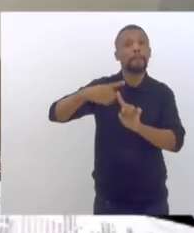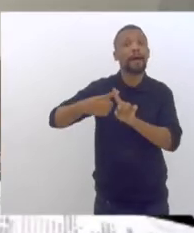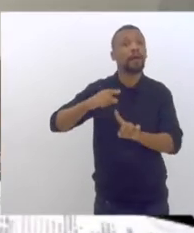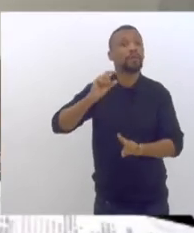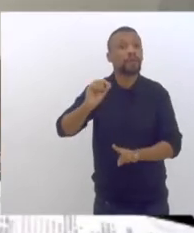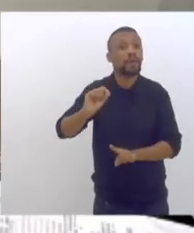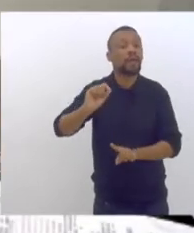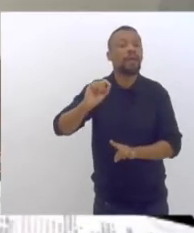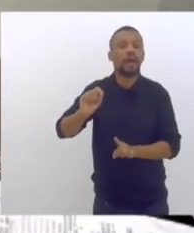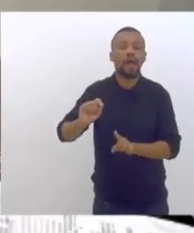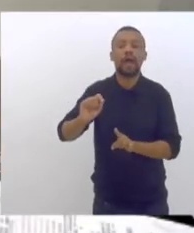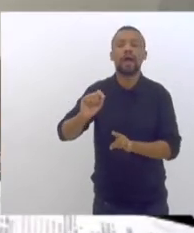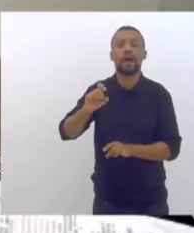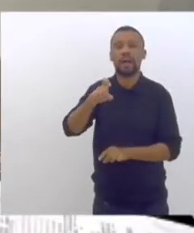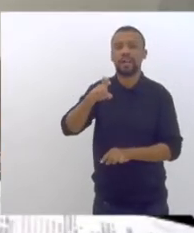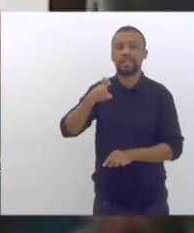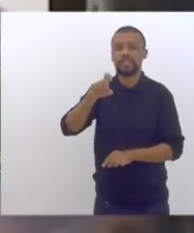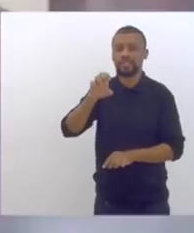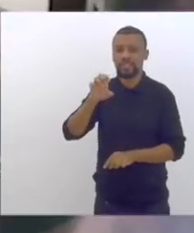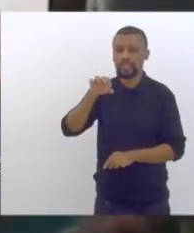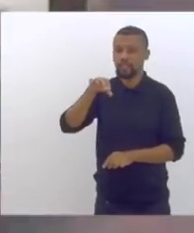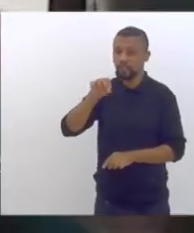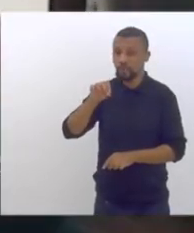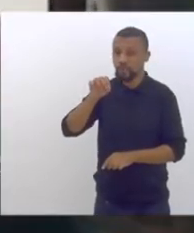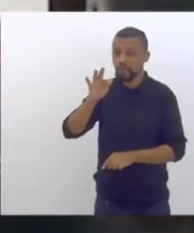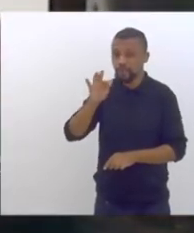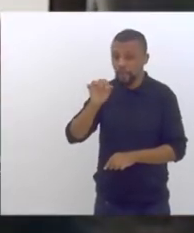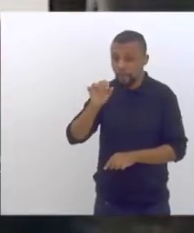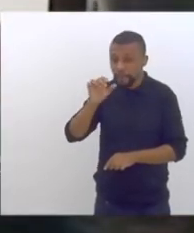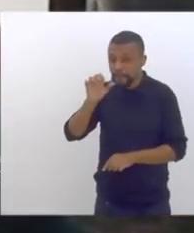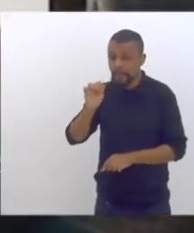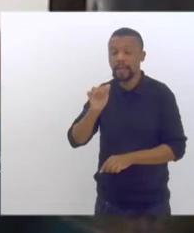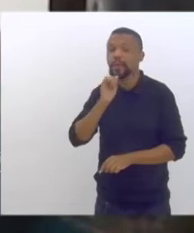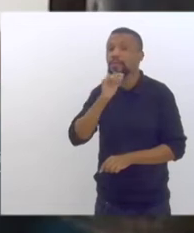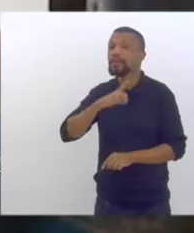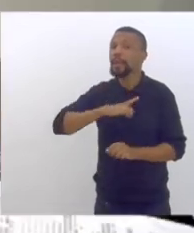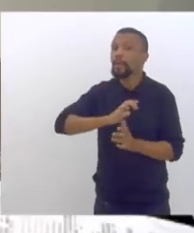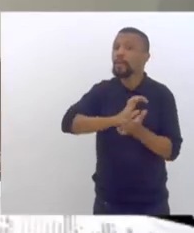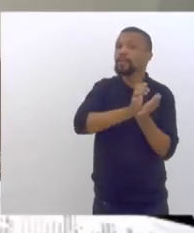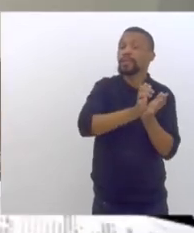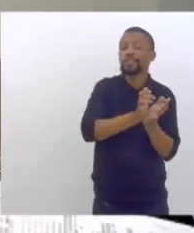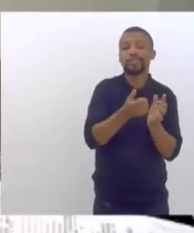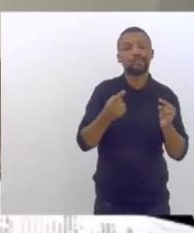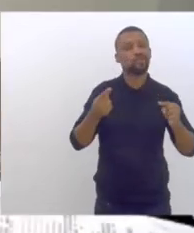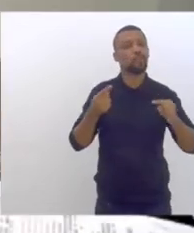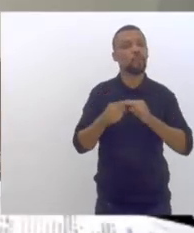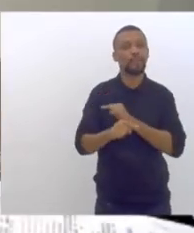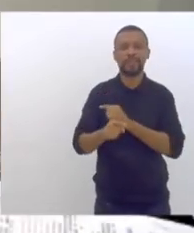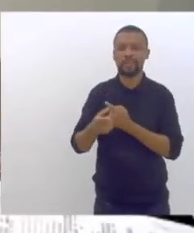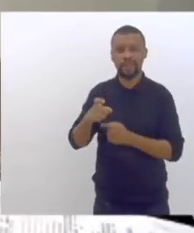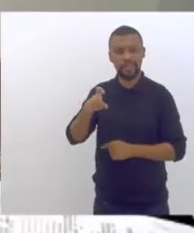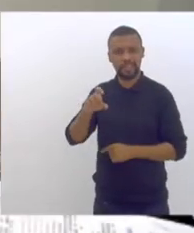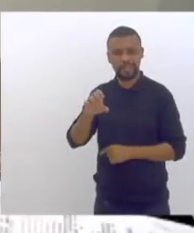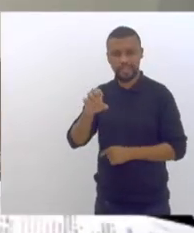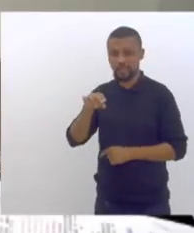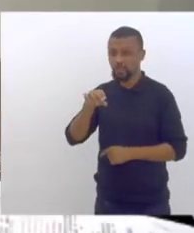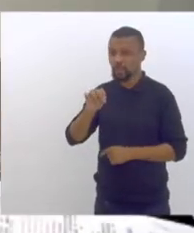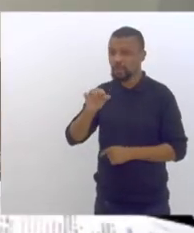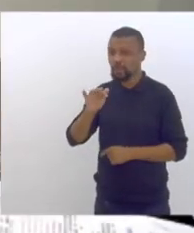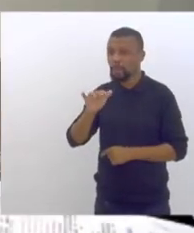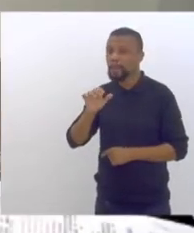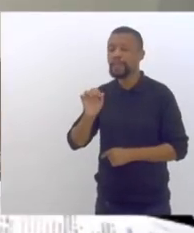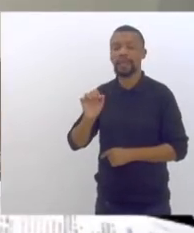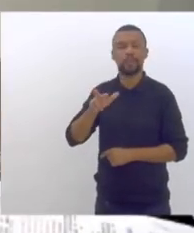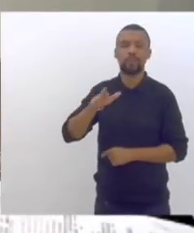aí nem todos têm preconceitos que não solucionou fobia sei mas aqui o preocupação do autor a partir uma fobia